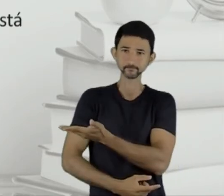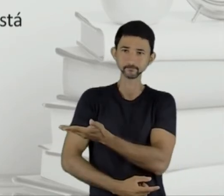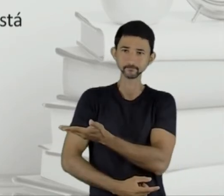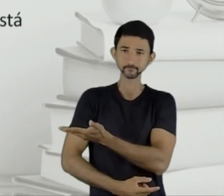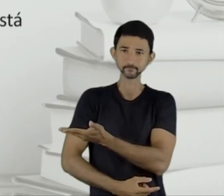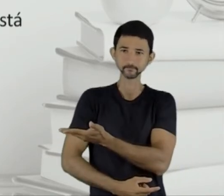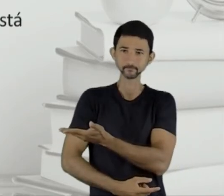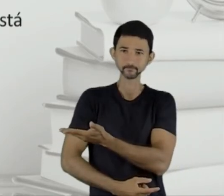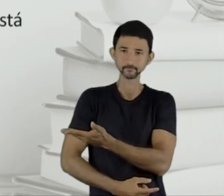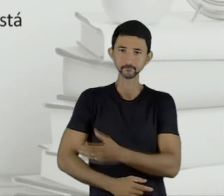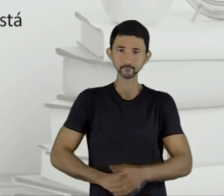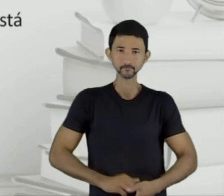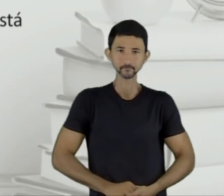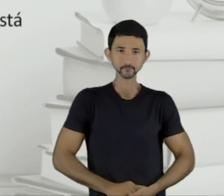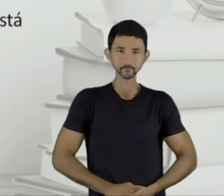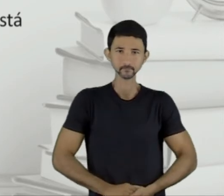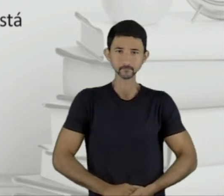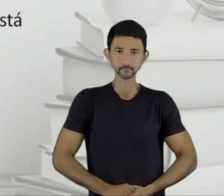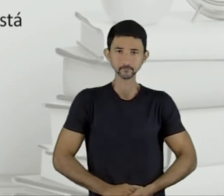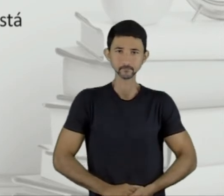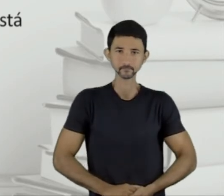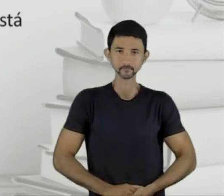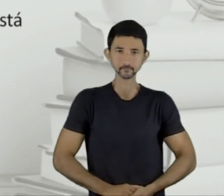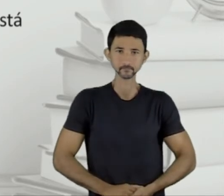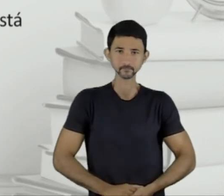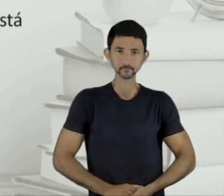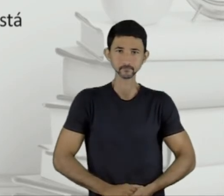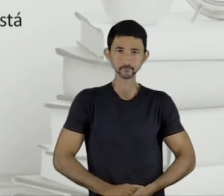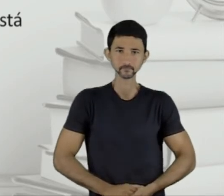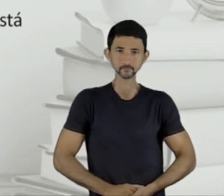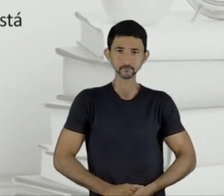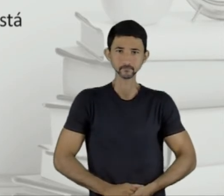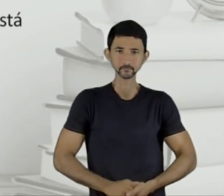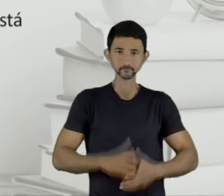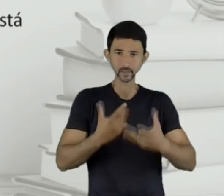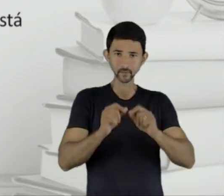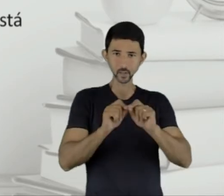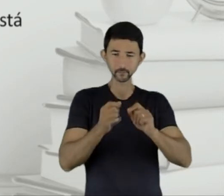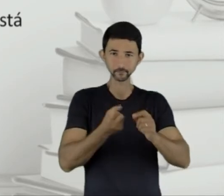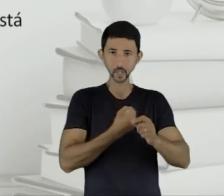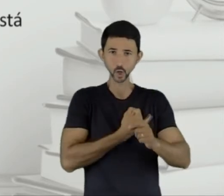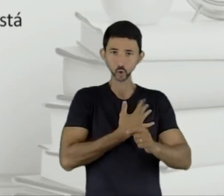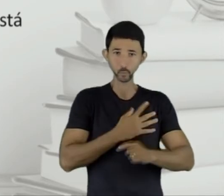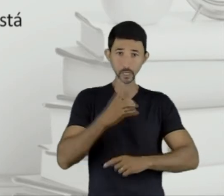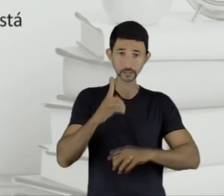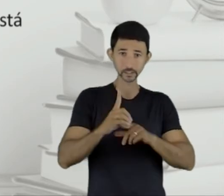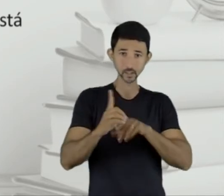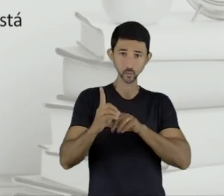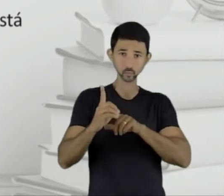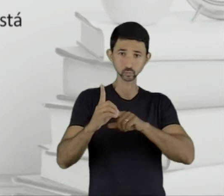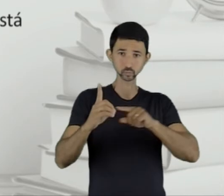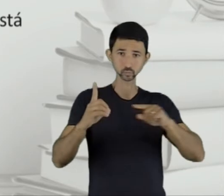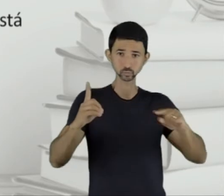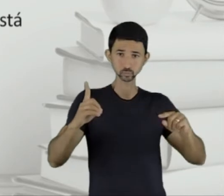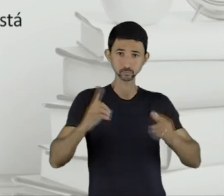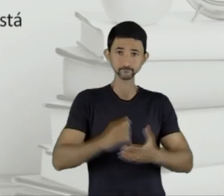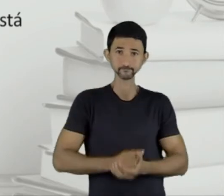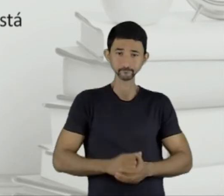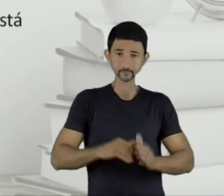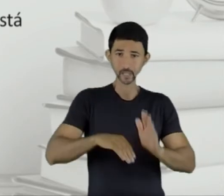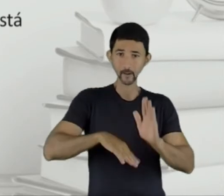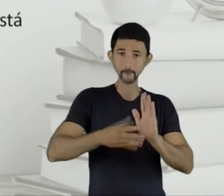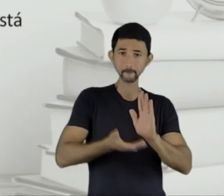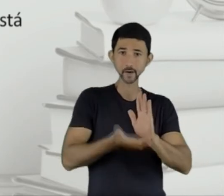aí na reta numérica. A gente considerou que qualquer número à direita na reta numérica é sempre maior que qualquer